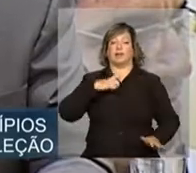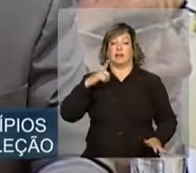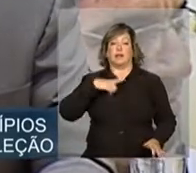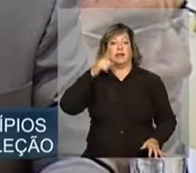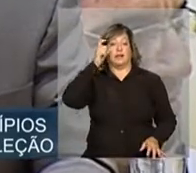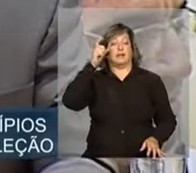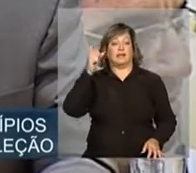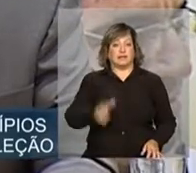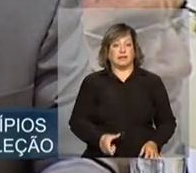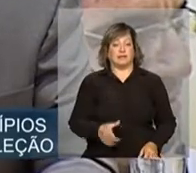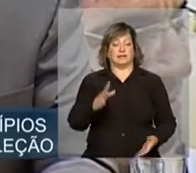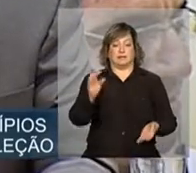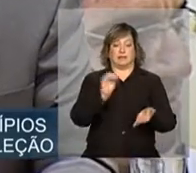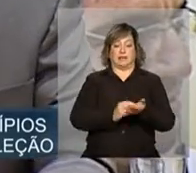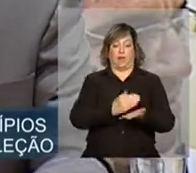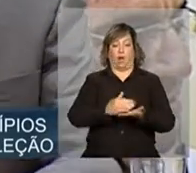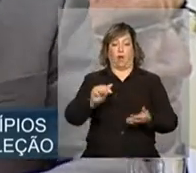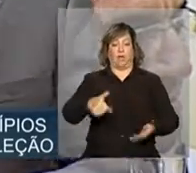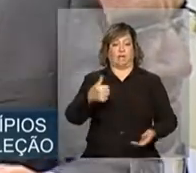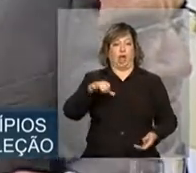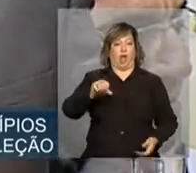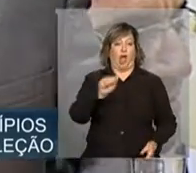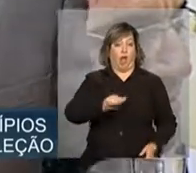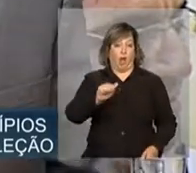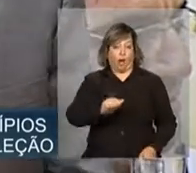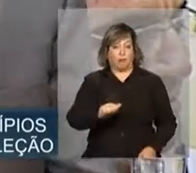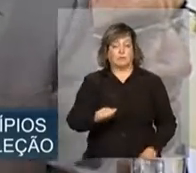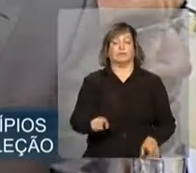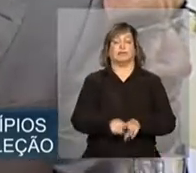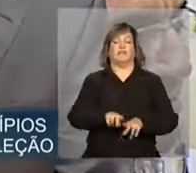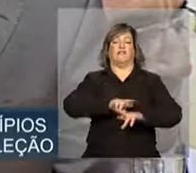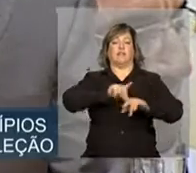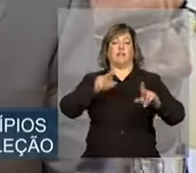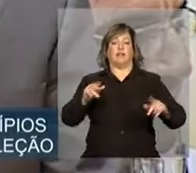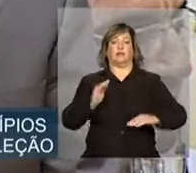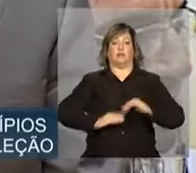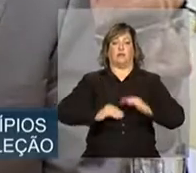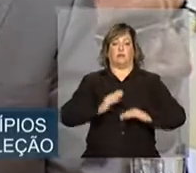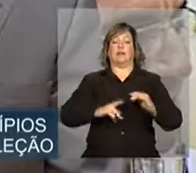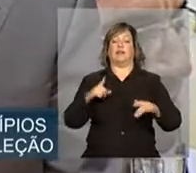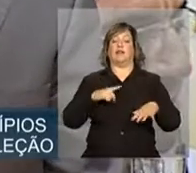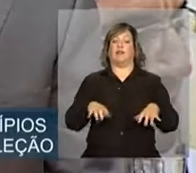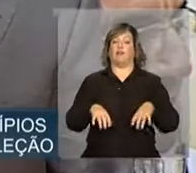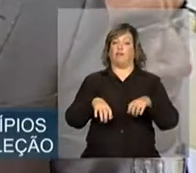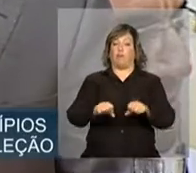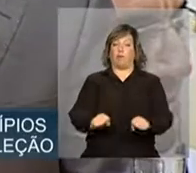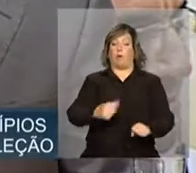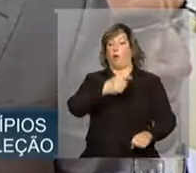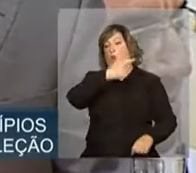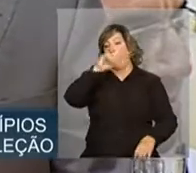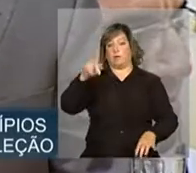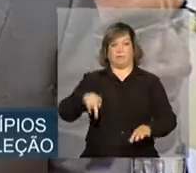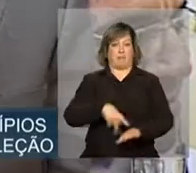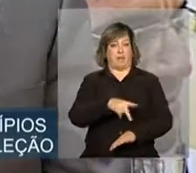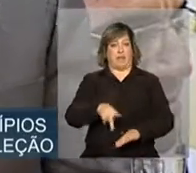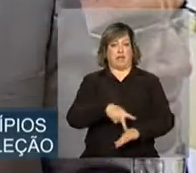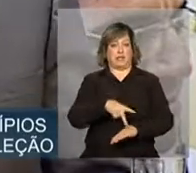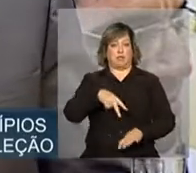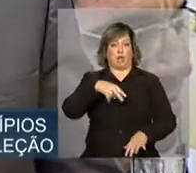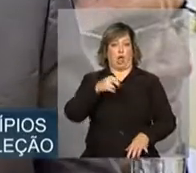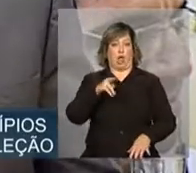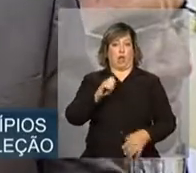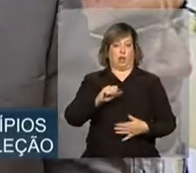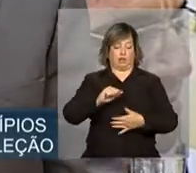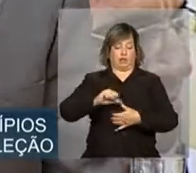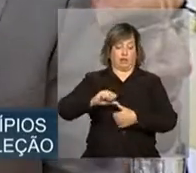agora a partir do dia Dezenove de agosto e vários profissionais que tem formação em outros países em países do Hemisfério Norte cujo as férias